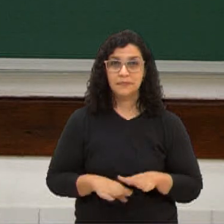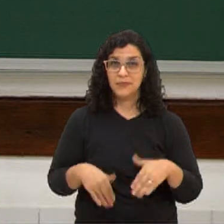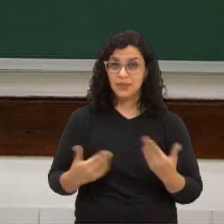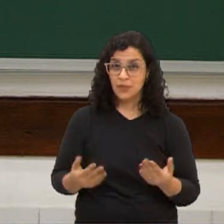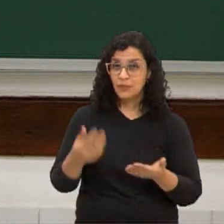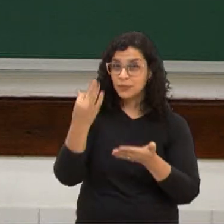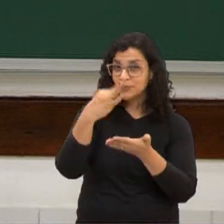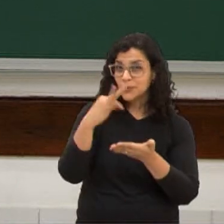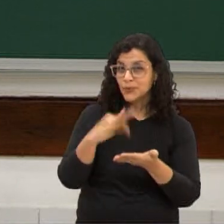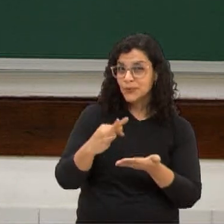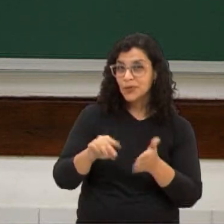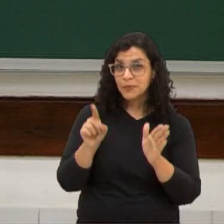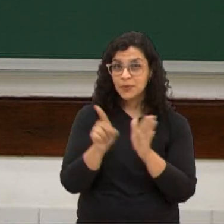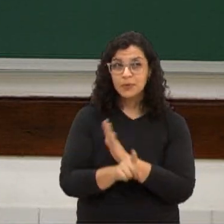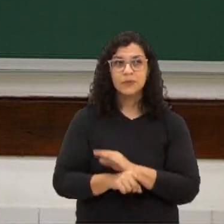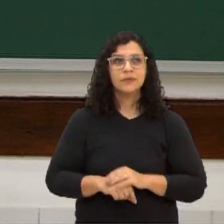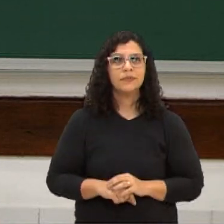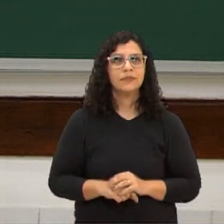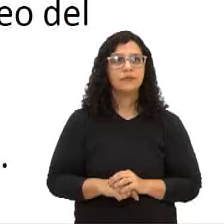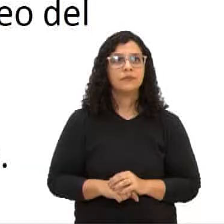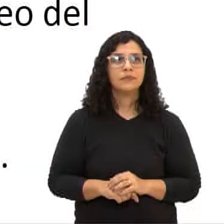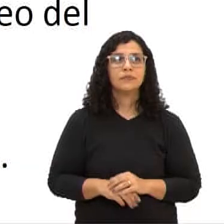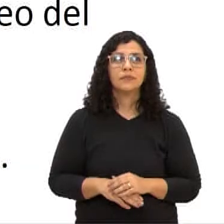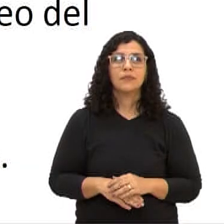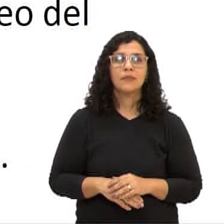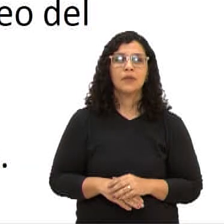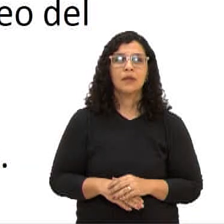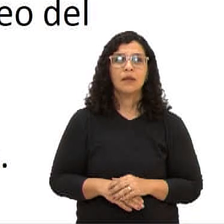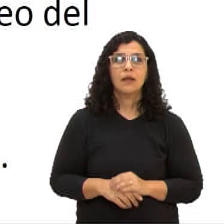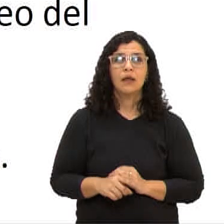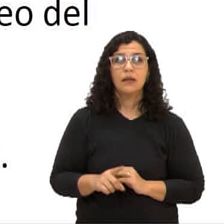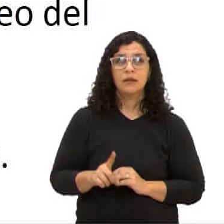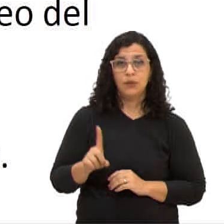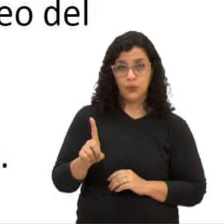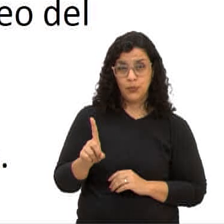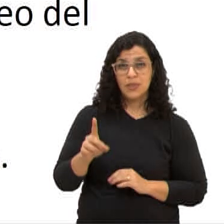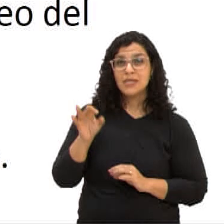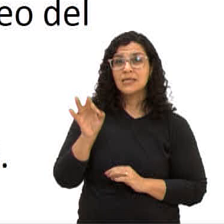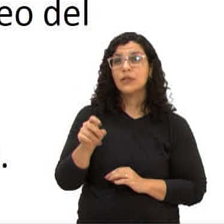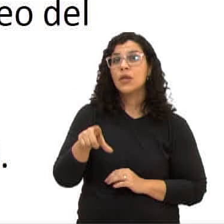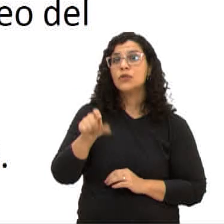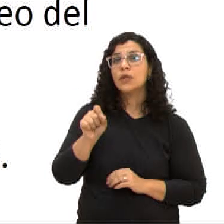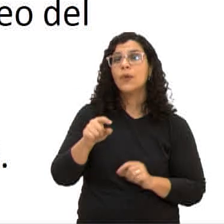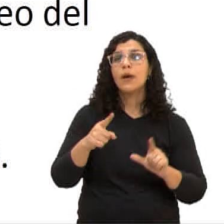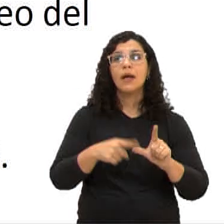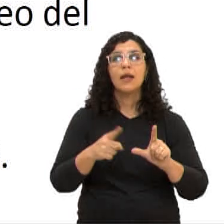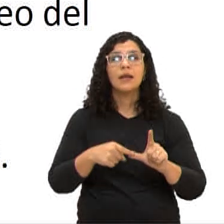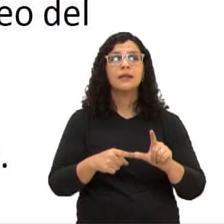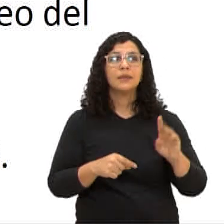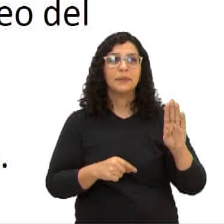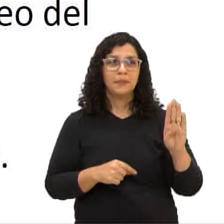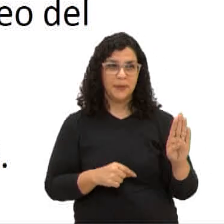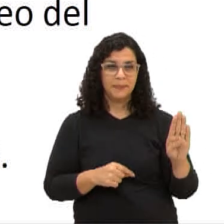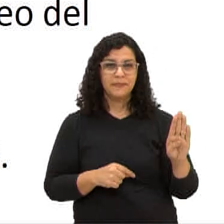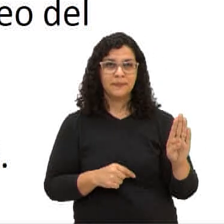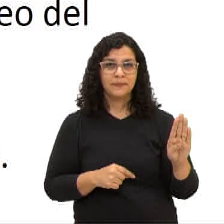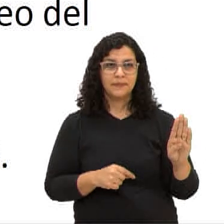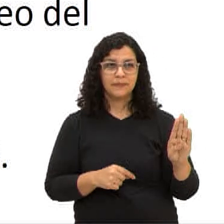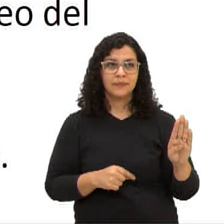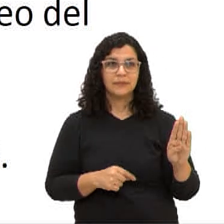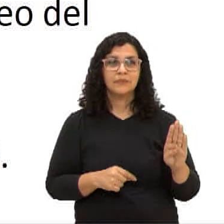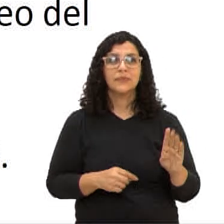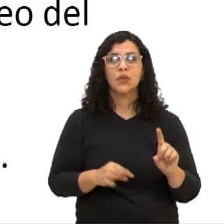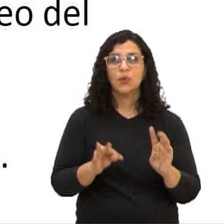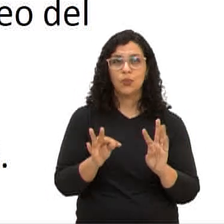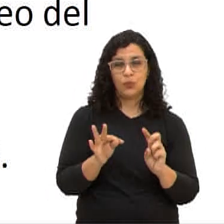Vamos corrigir então o nosso quiz, pessoal? Então, lá 1, acertou quem escolheu a alternativa B. O